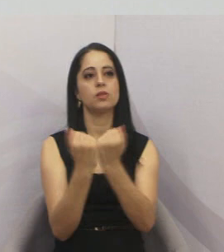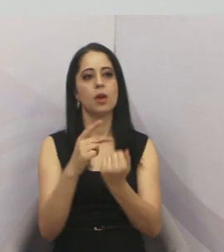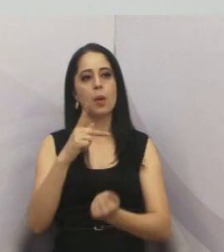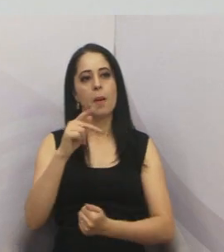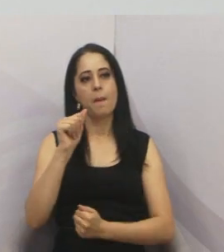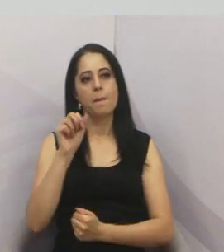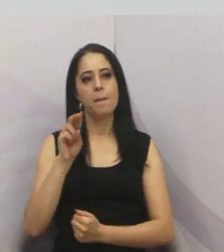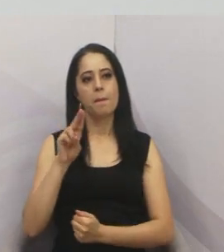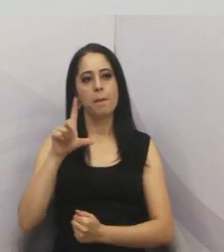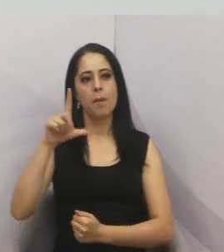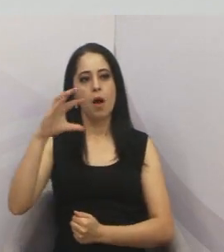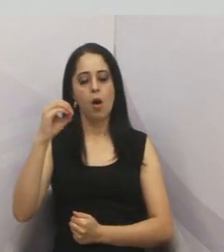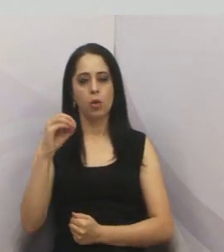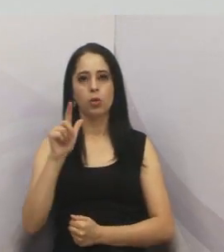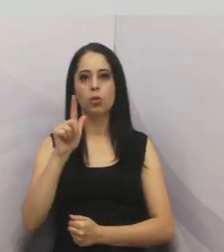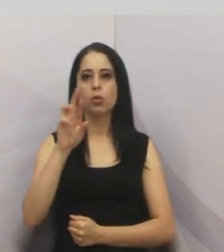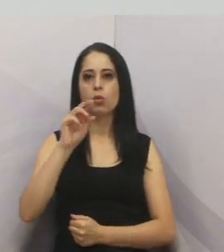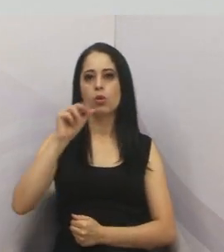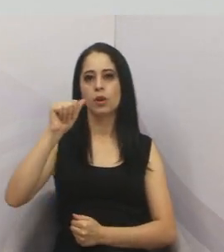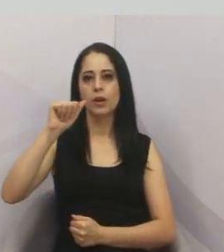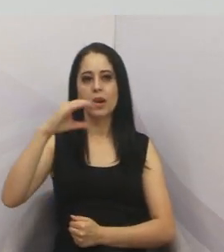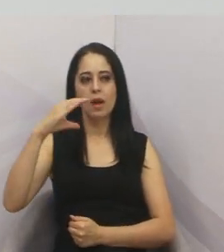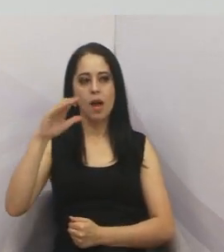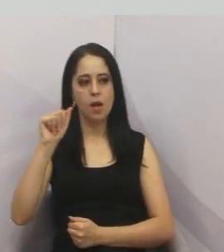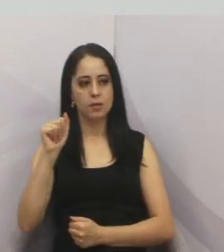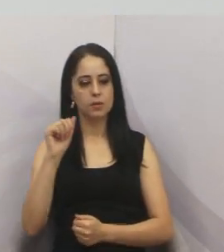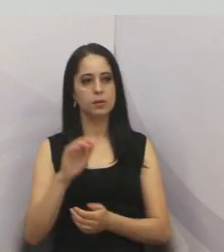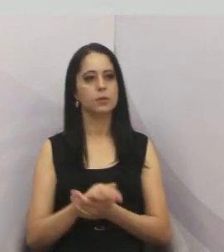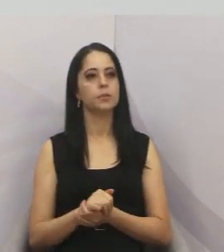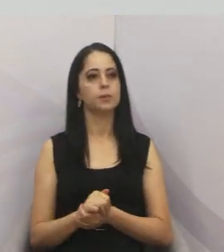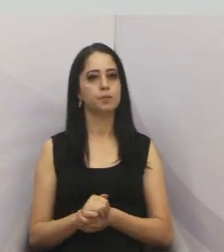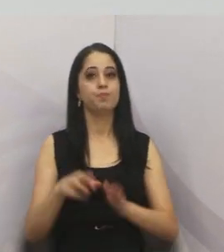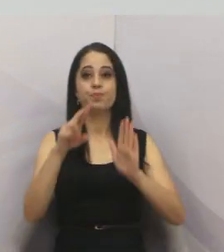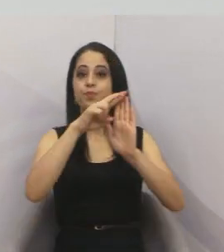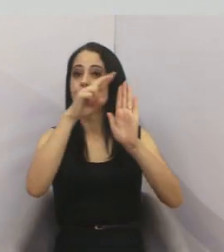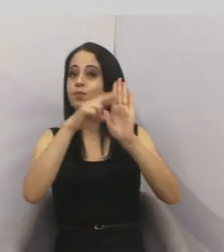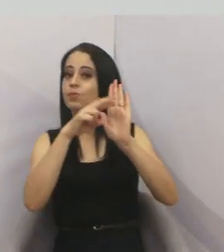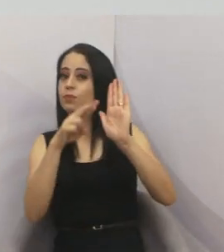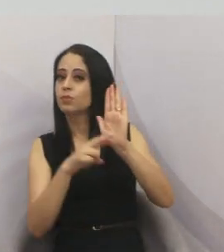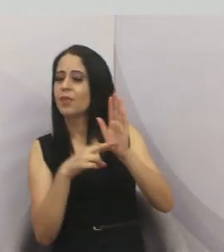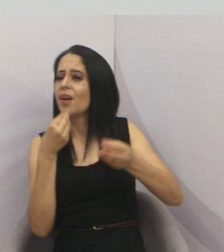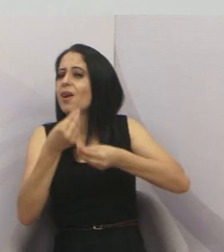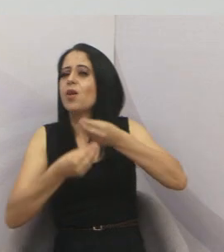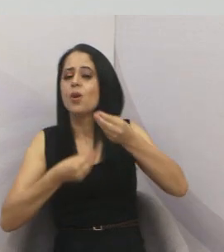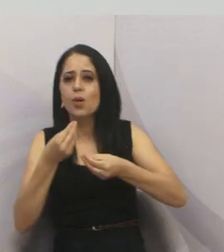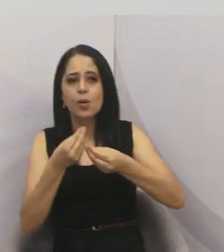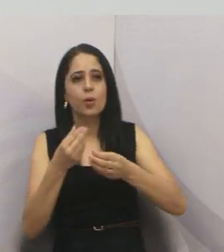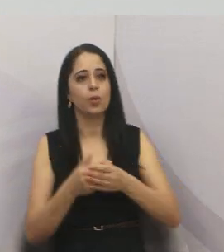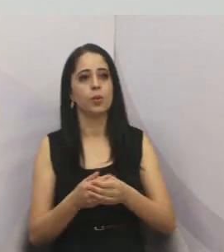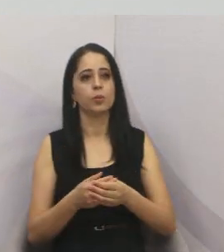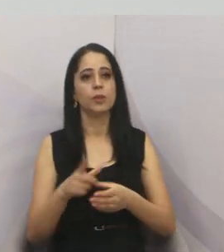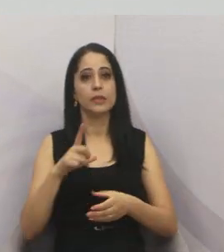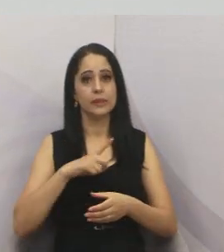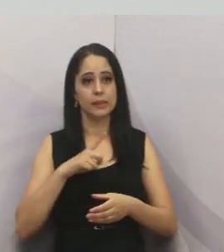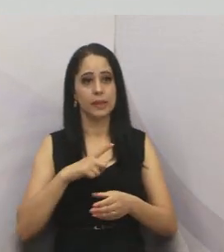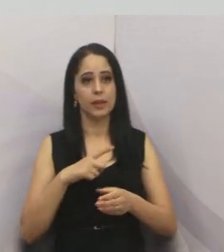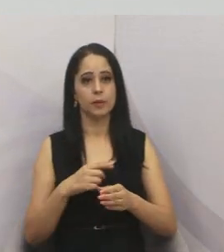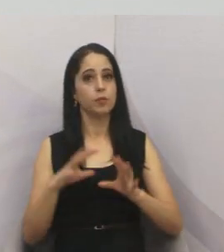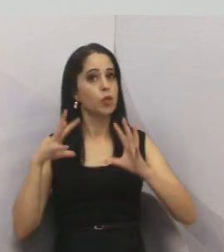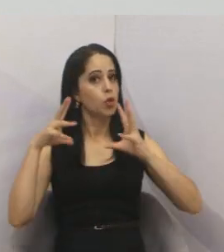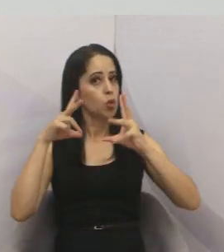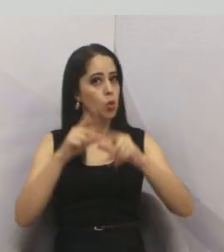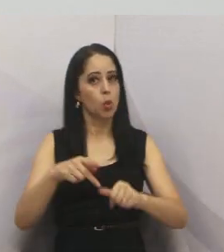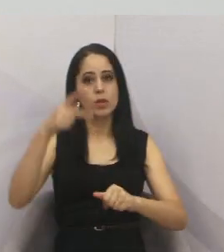Instituto Socioambiental. Em relação às regras dos votos, temos a seguinte sentença. Todos os